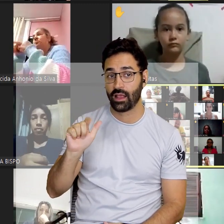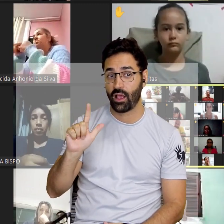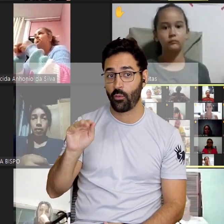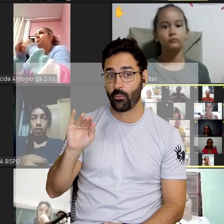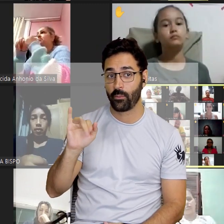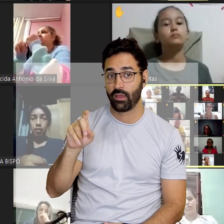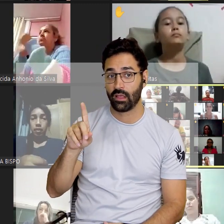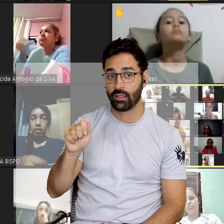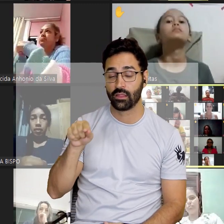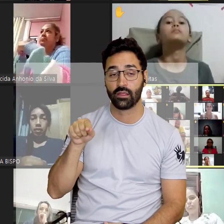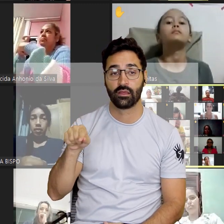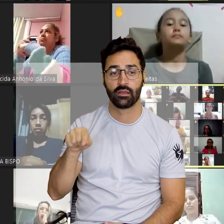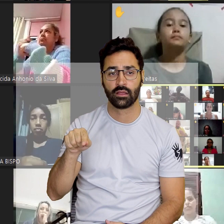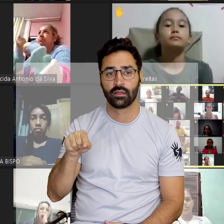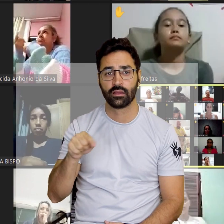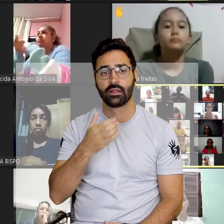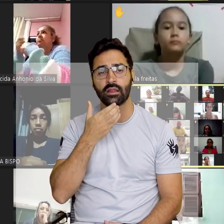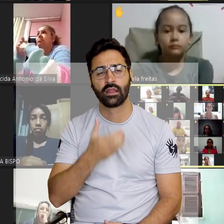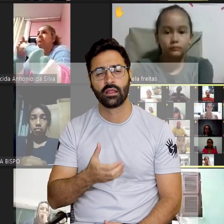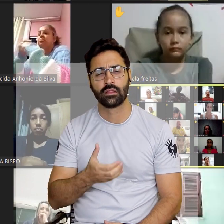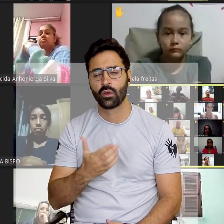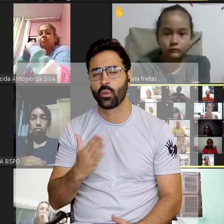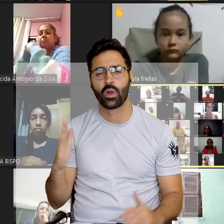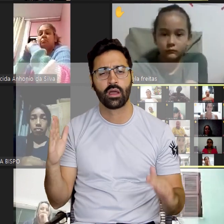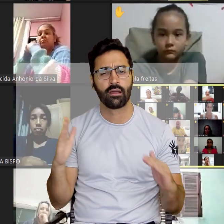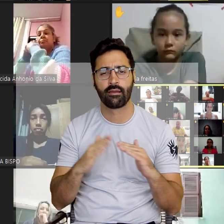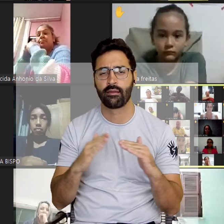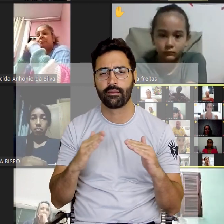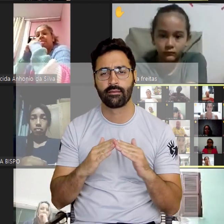Você passa o Natal na casa de quem?